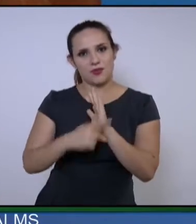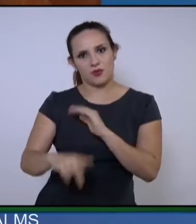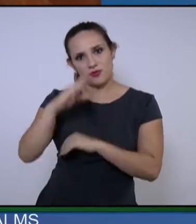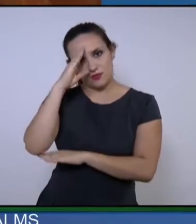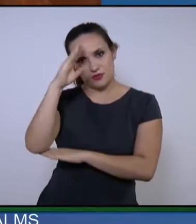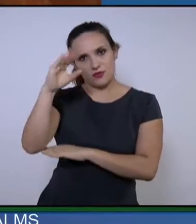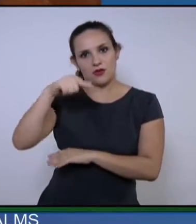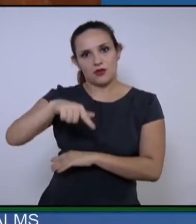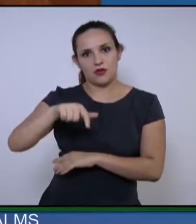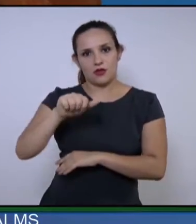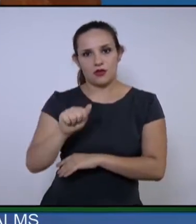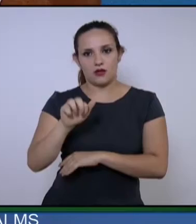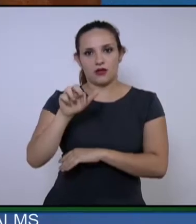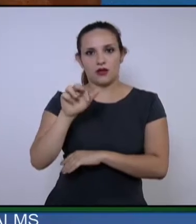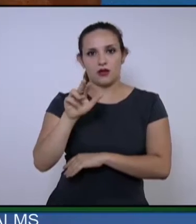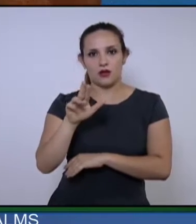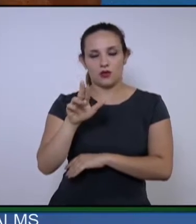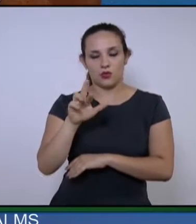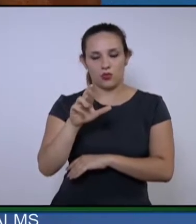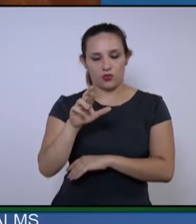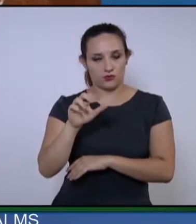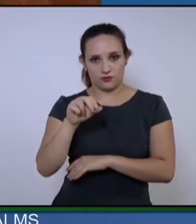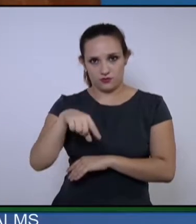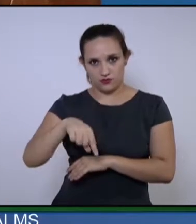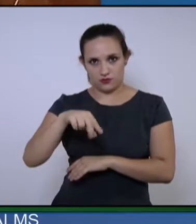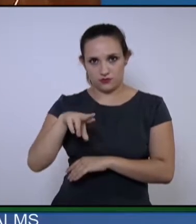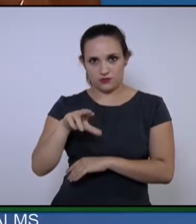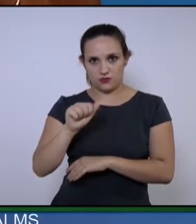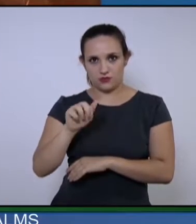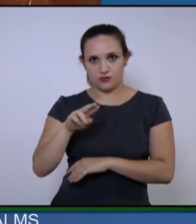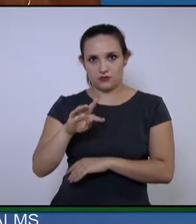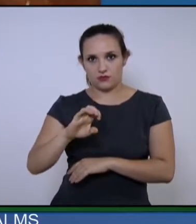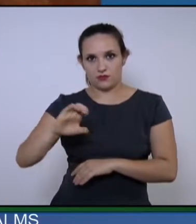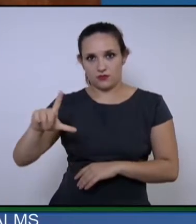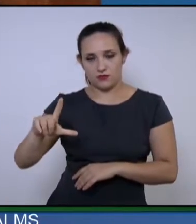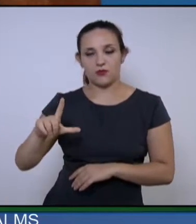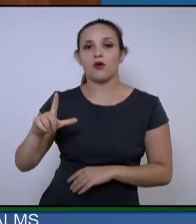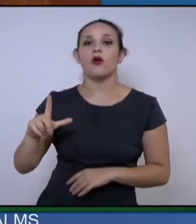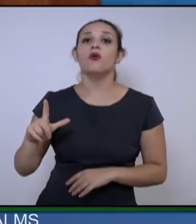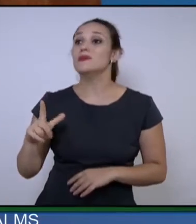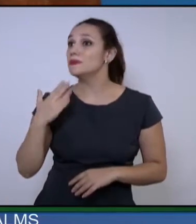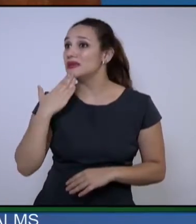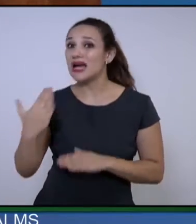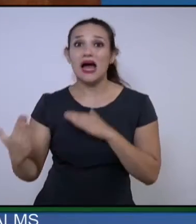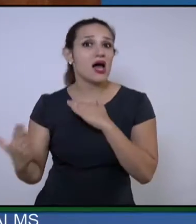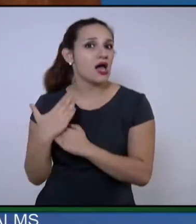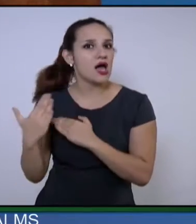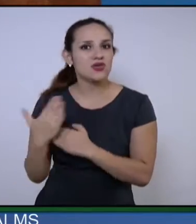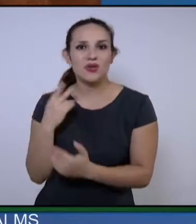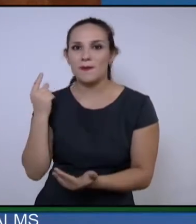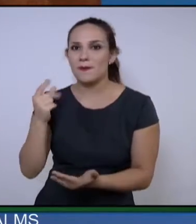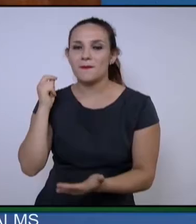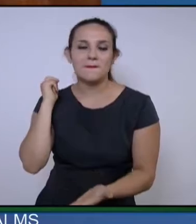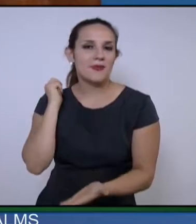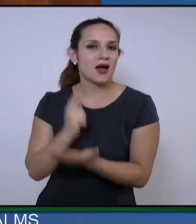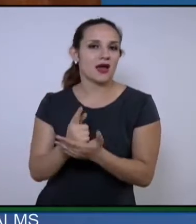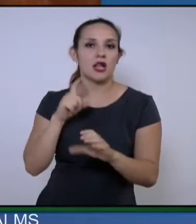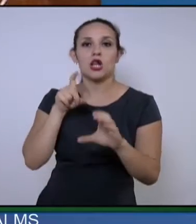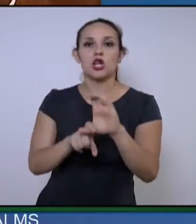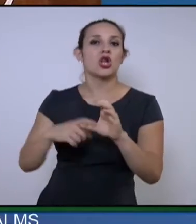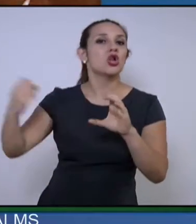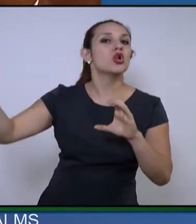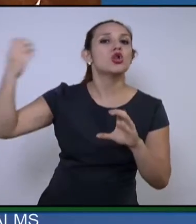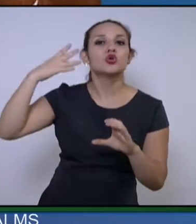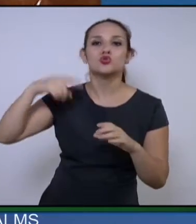até para pagar conta de luz. E a mesma matéria que foi estampada também em vários jornais de